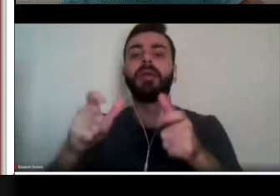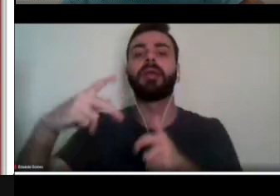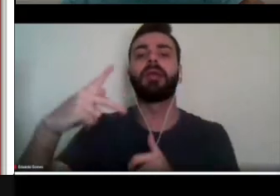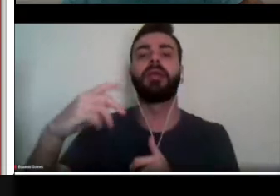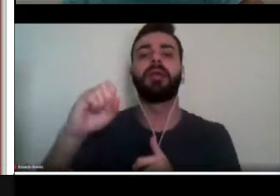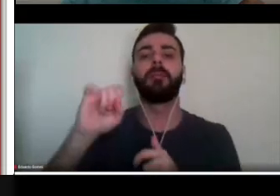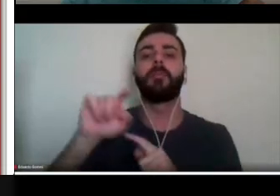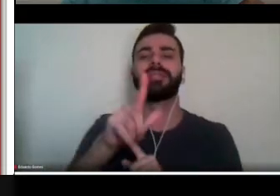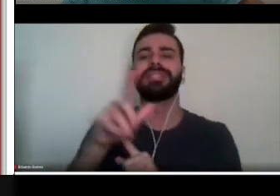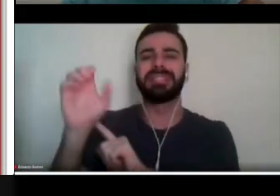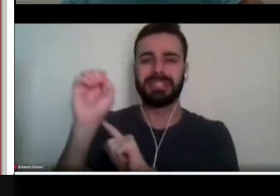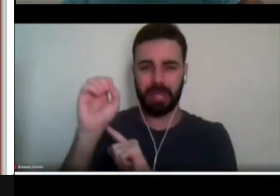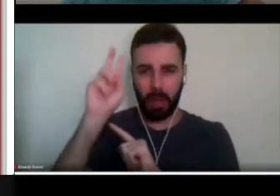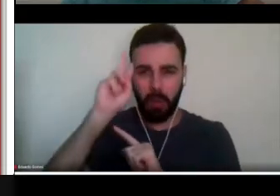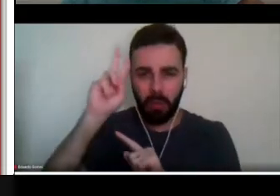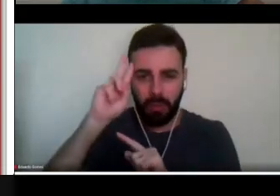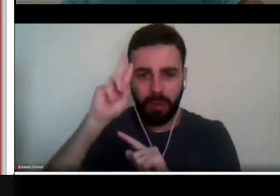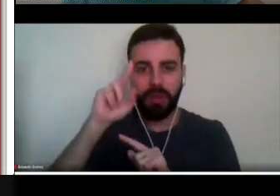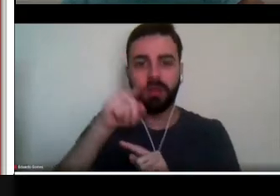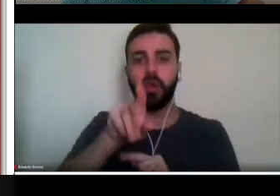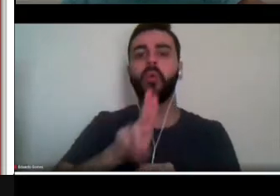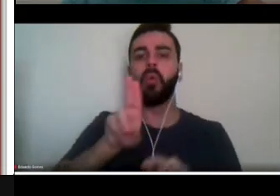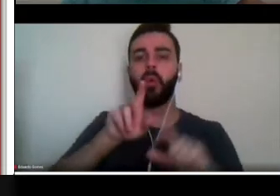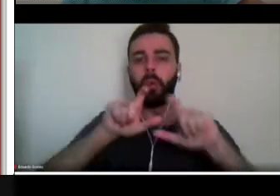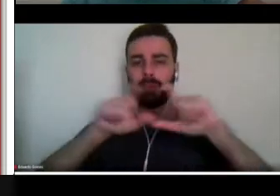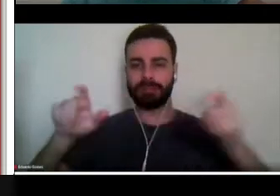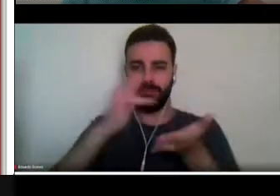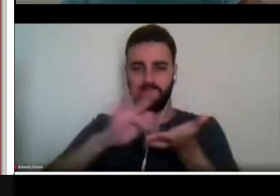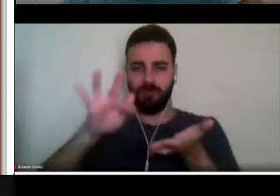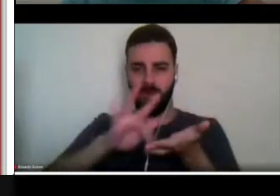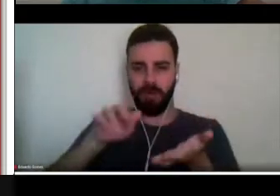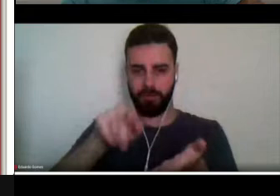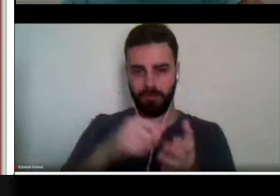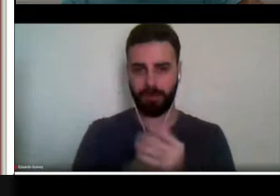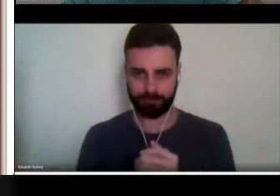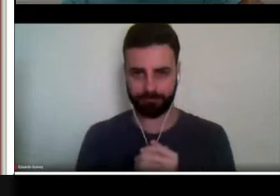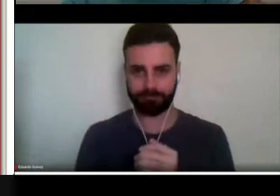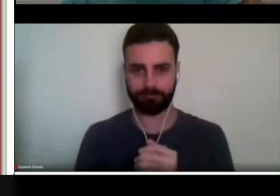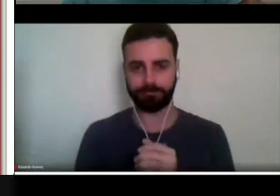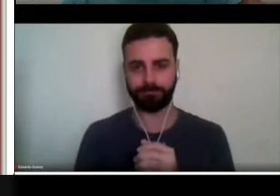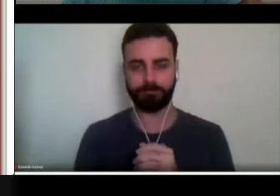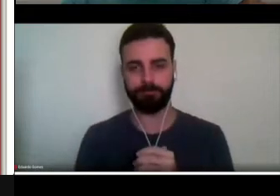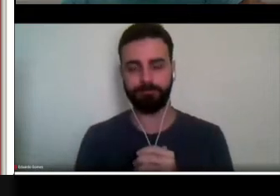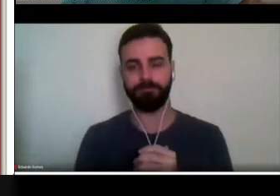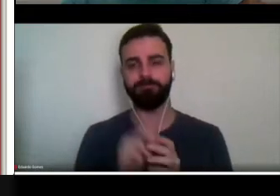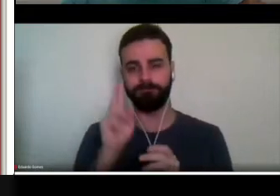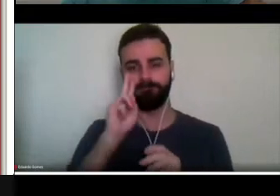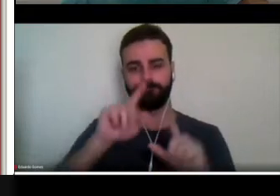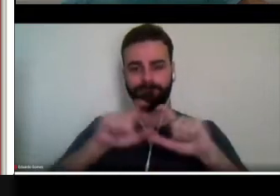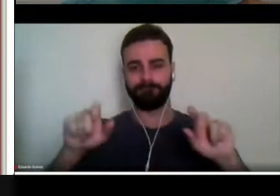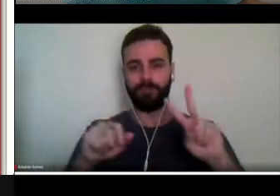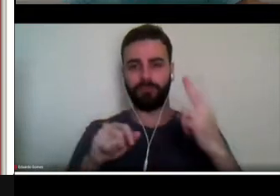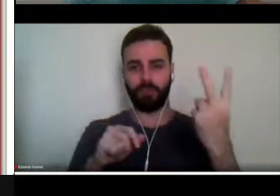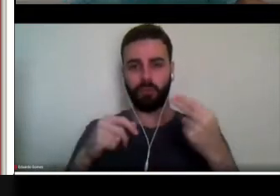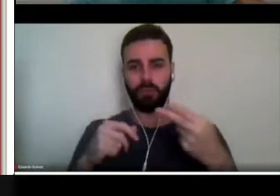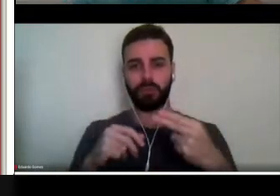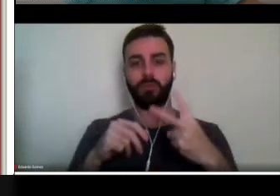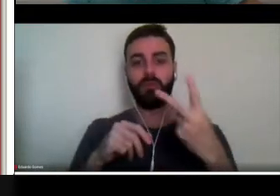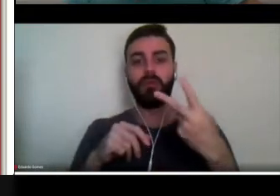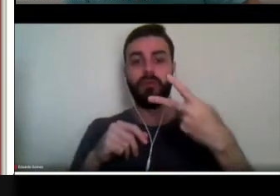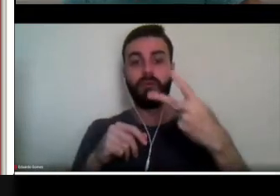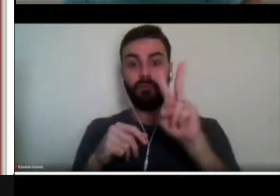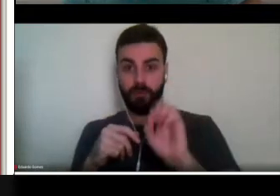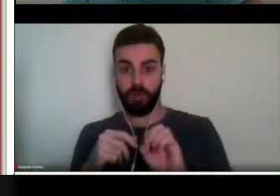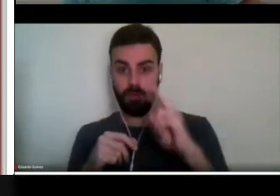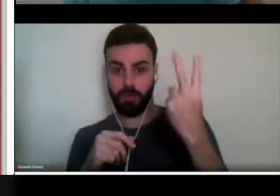V02 mais 2A ΔY, e esse ΔY é o ΔY2,